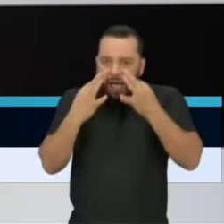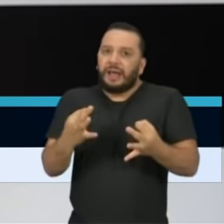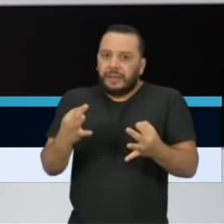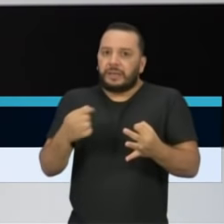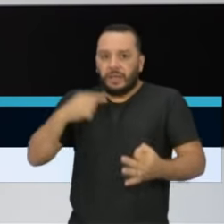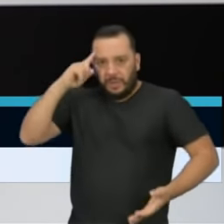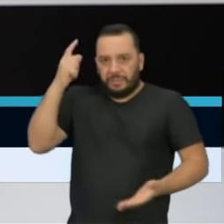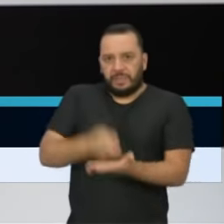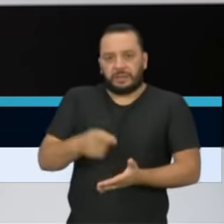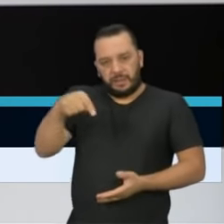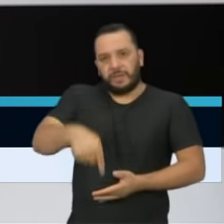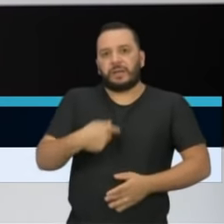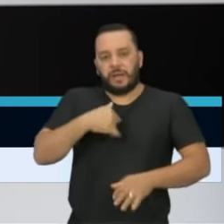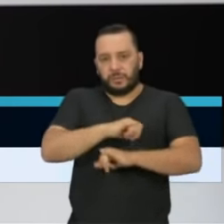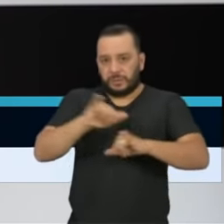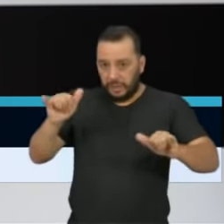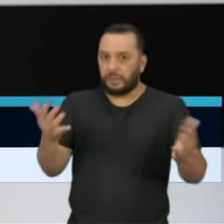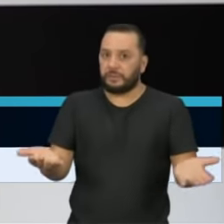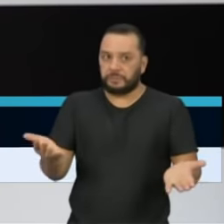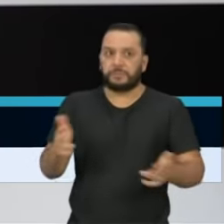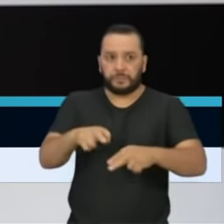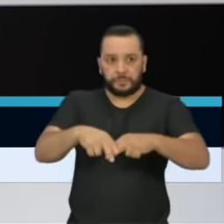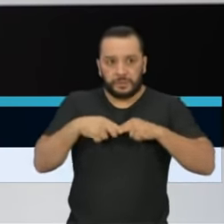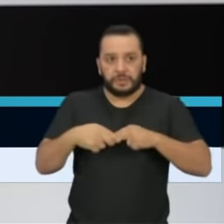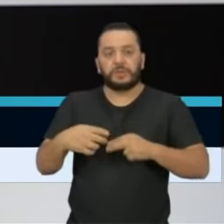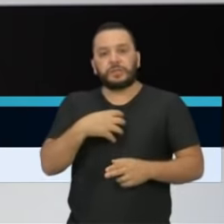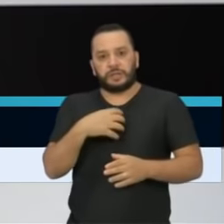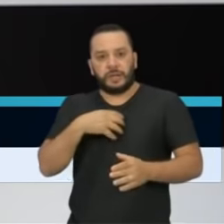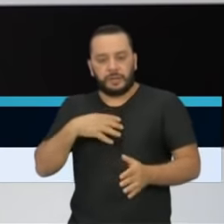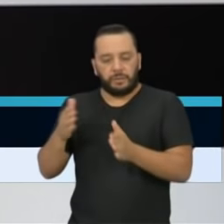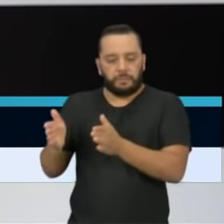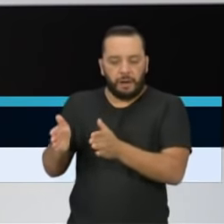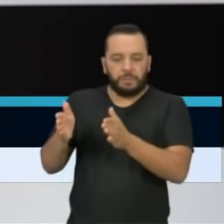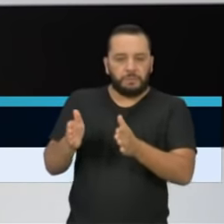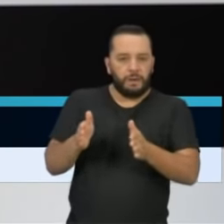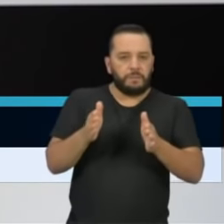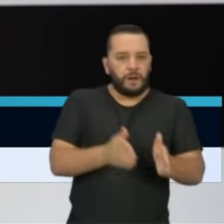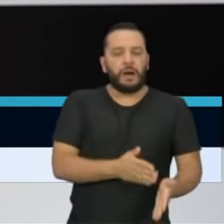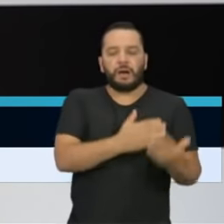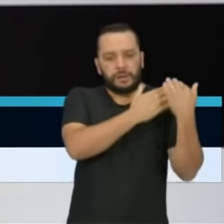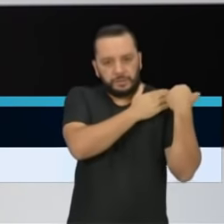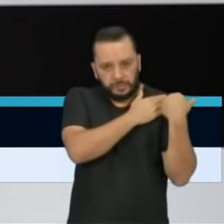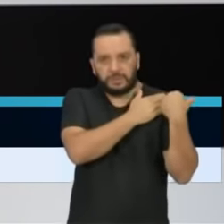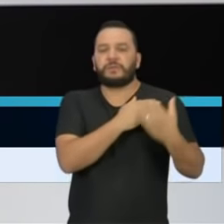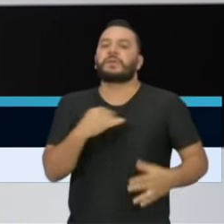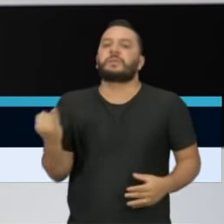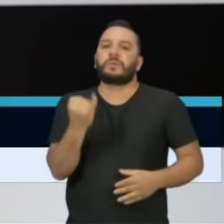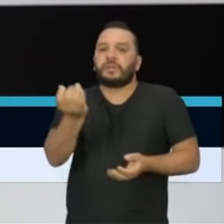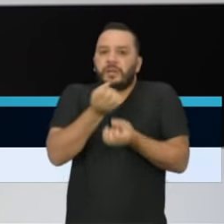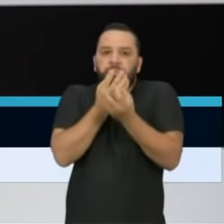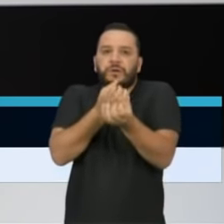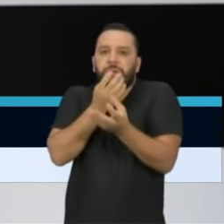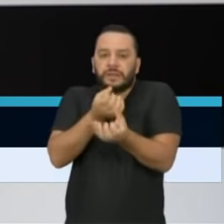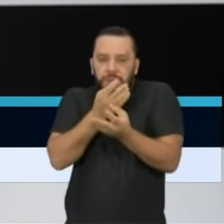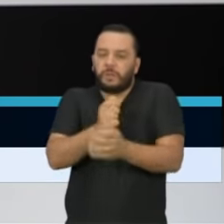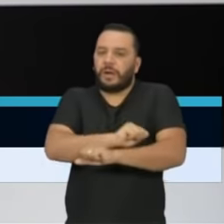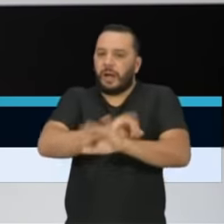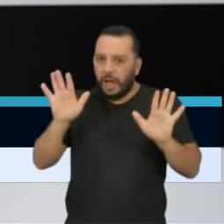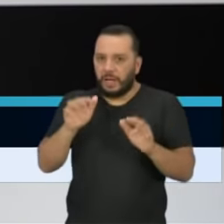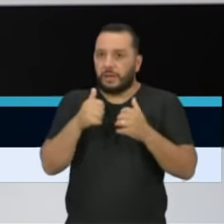decisões que fomos aqui anunciando. Por isso, fazemos de maneira gradual, responsável e fundamentado em dados e